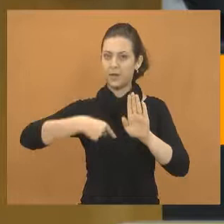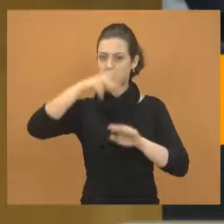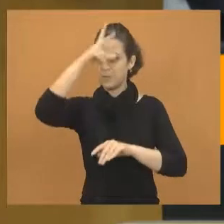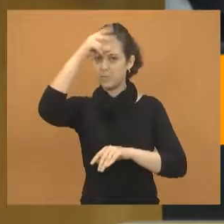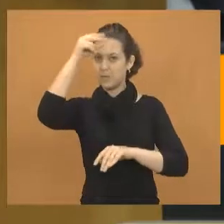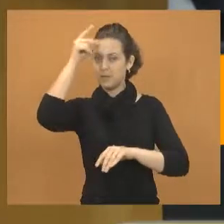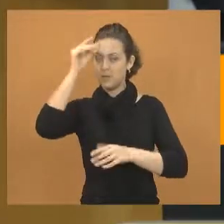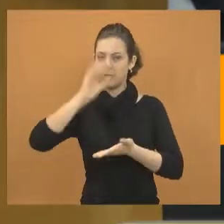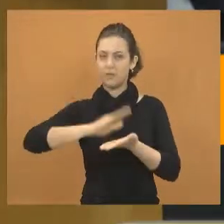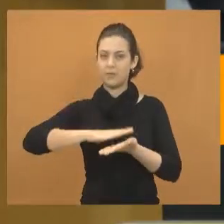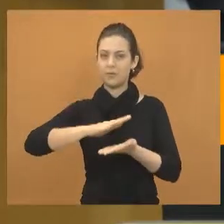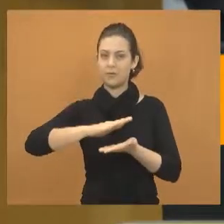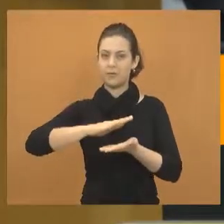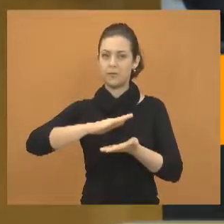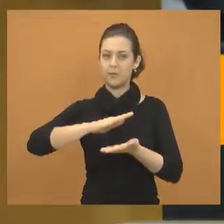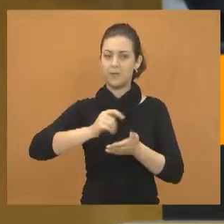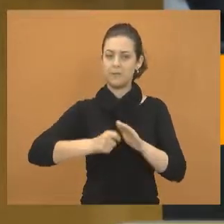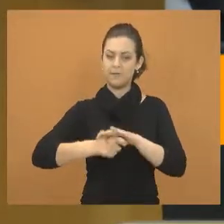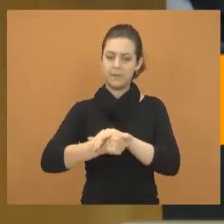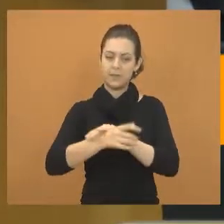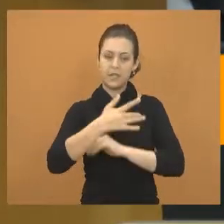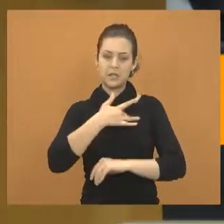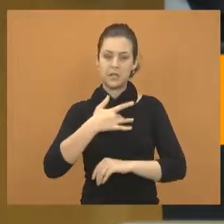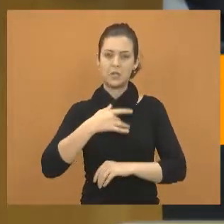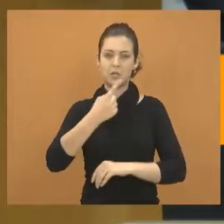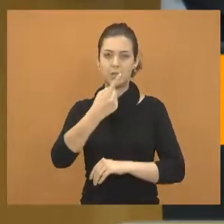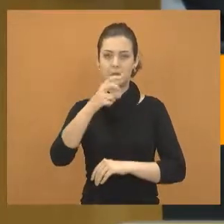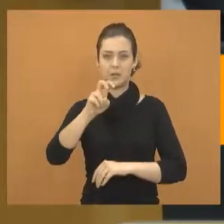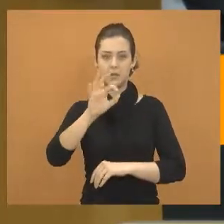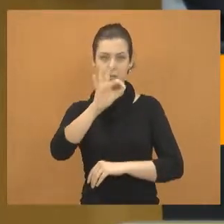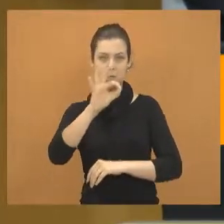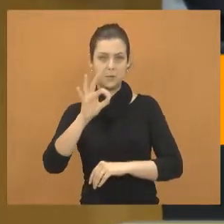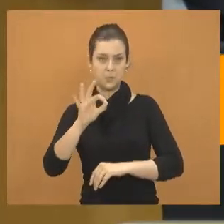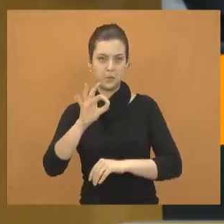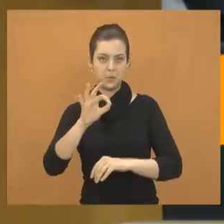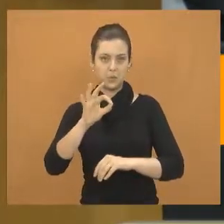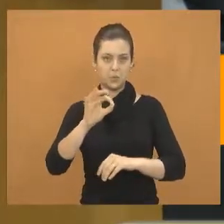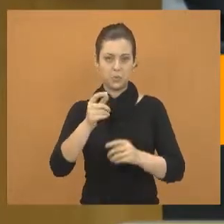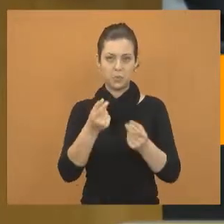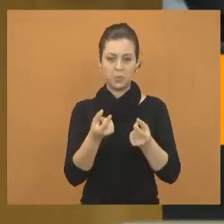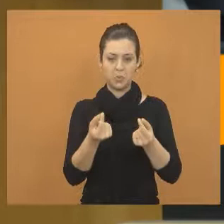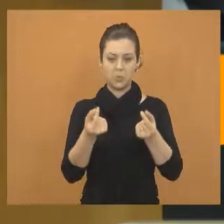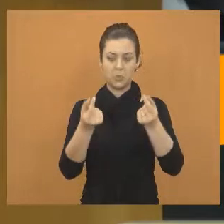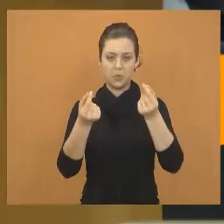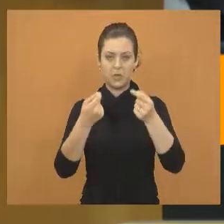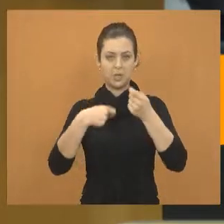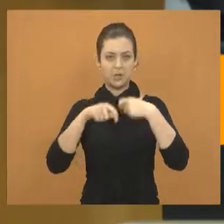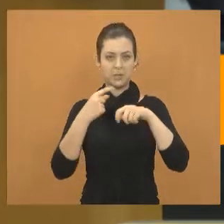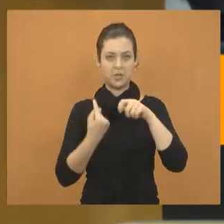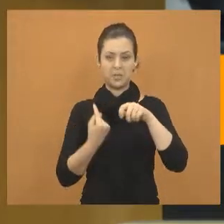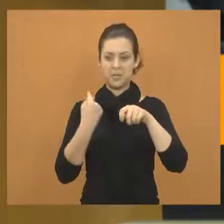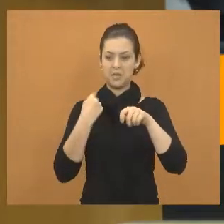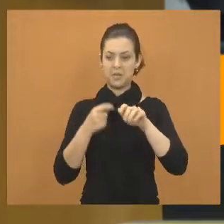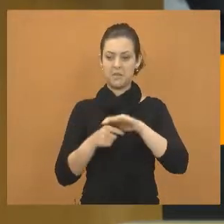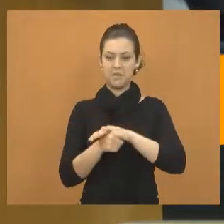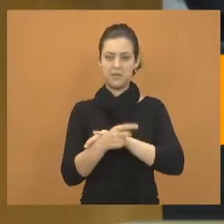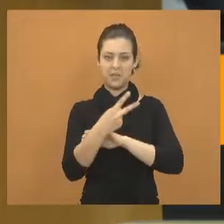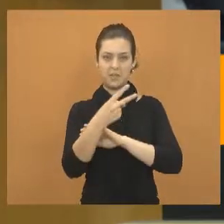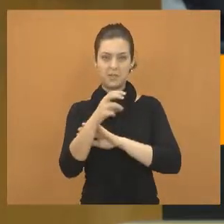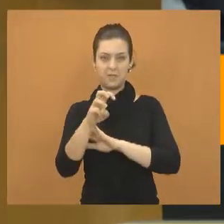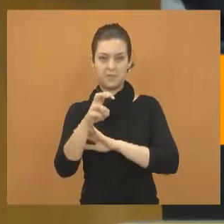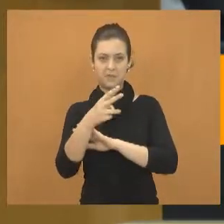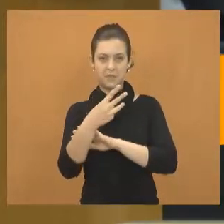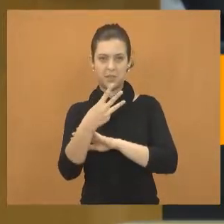prefeitura, que qualquer prefeitura invista na saúde 15% do seu orçamento. Na administração passada era investida entre